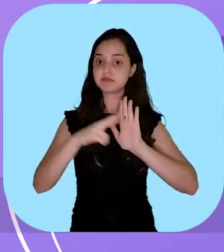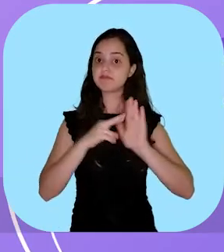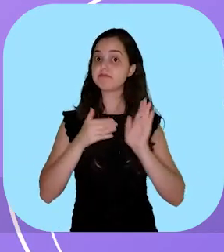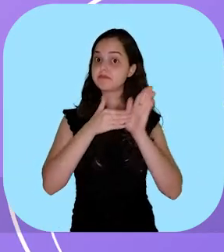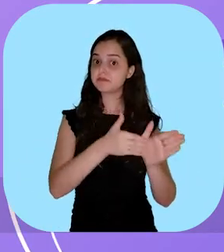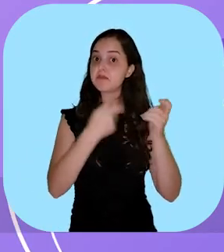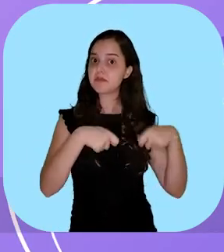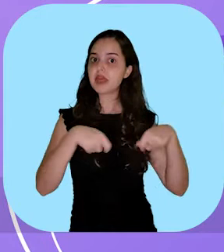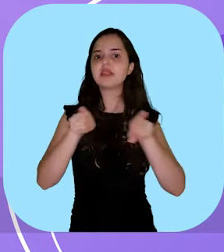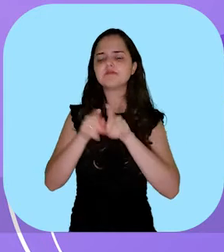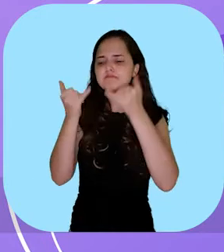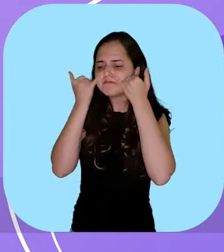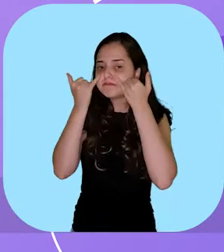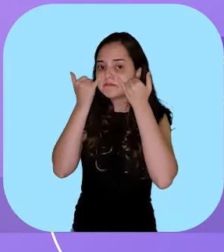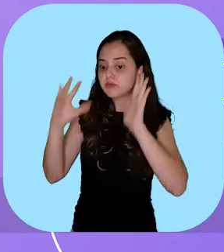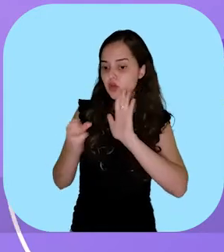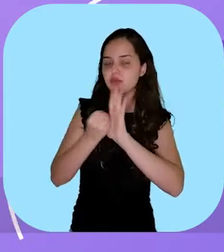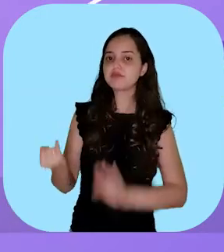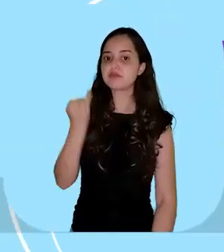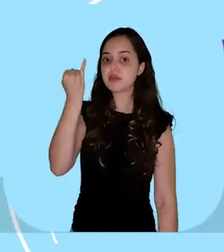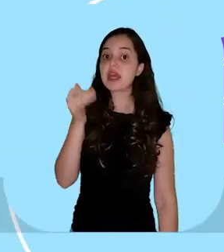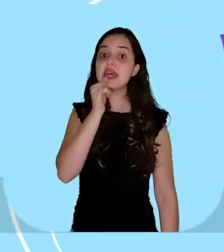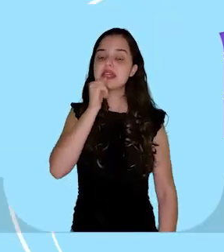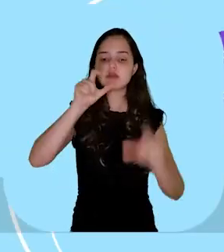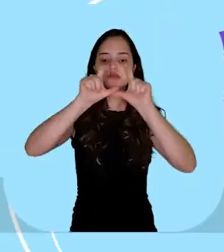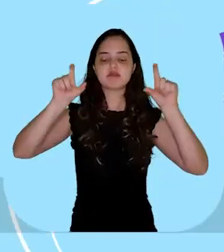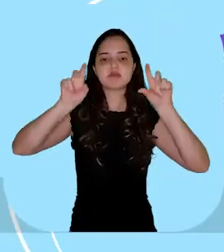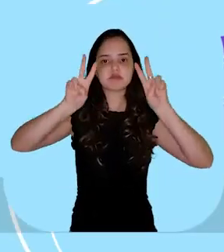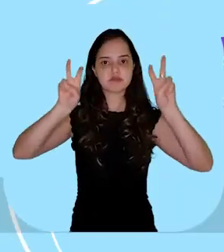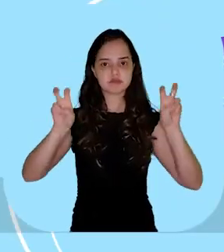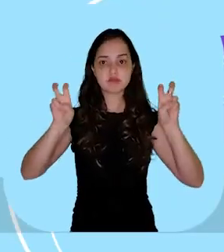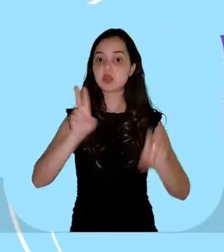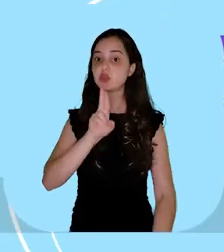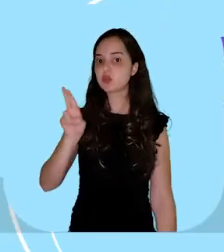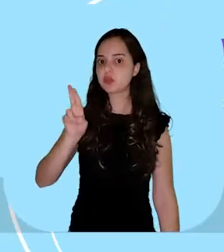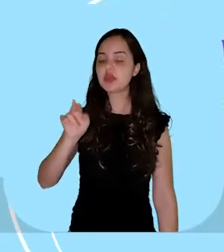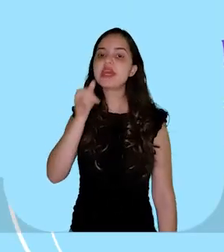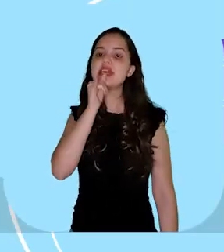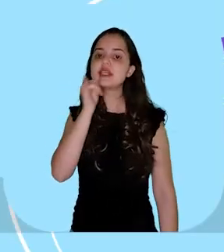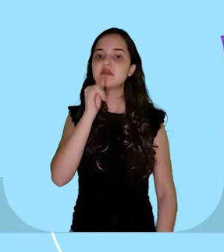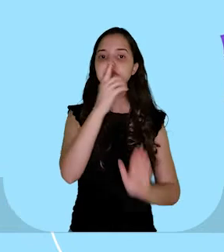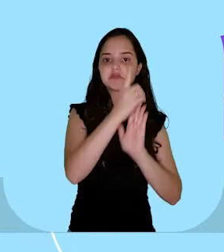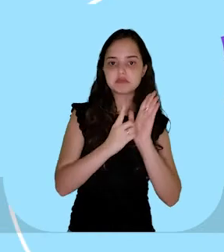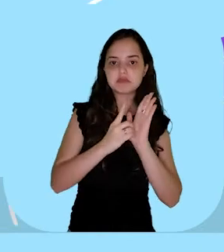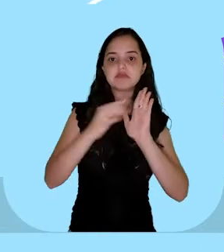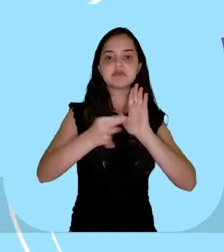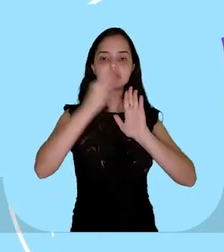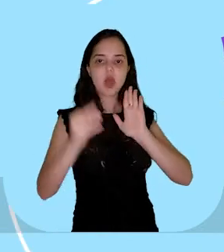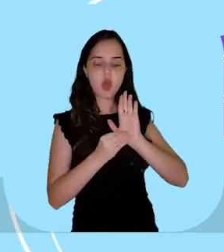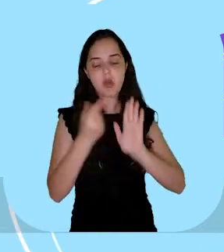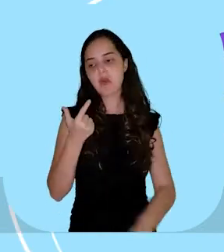e devem constar informações importantes como título, por exemplo, declaração, parecer